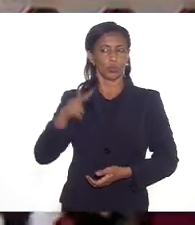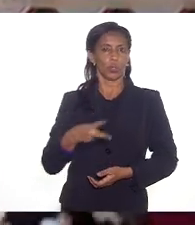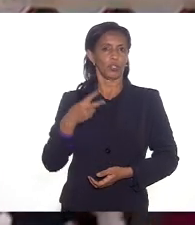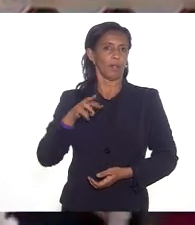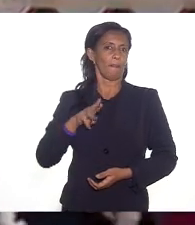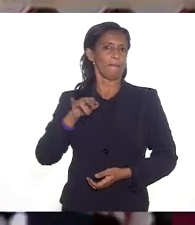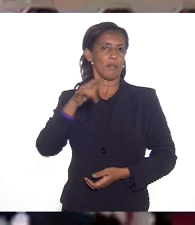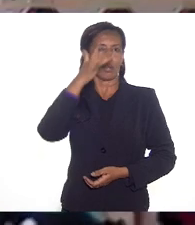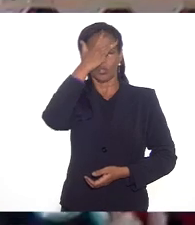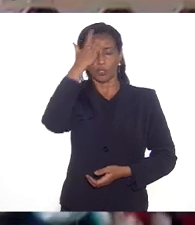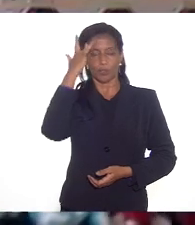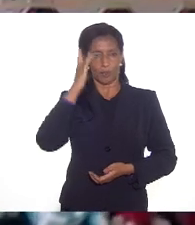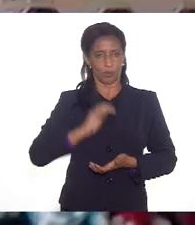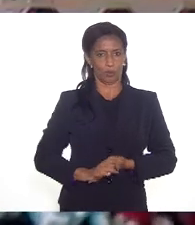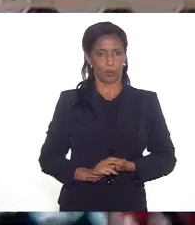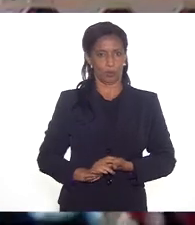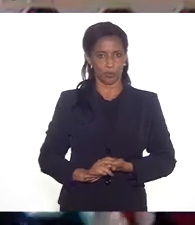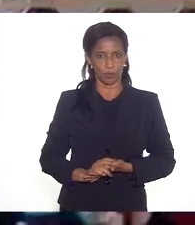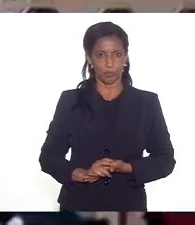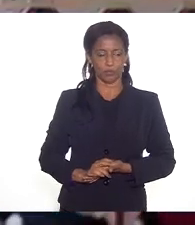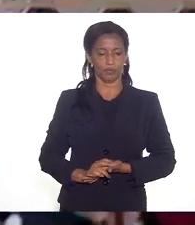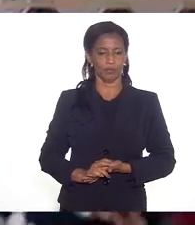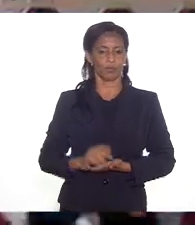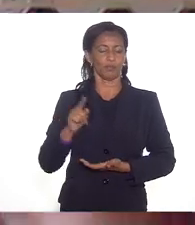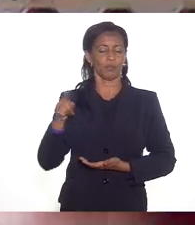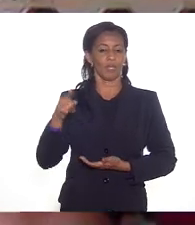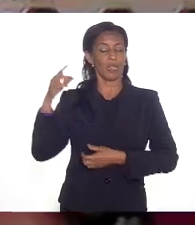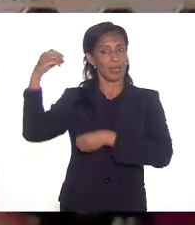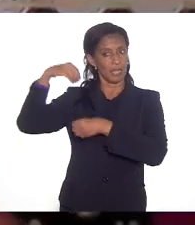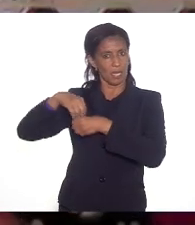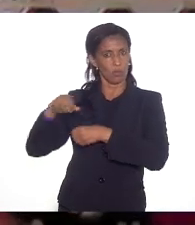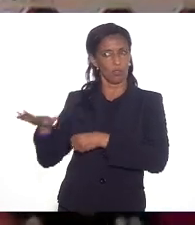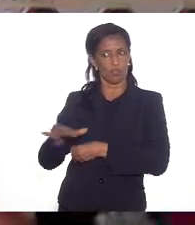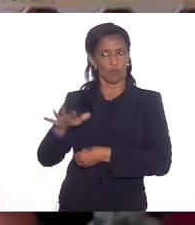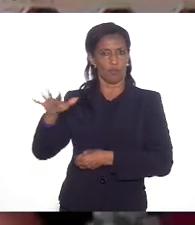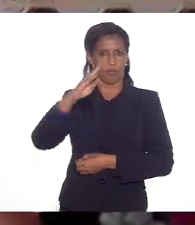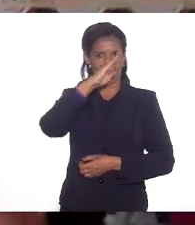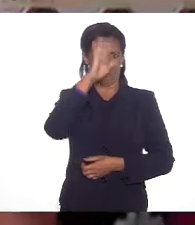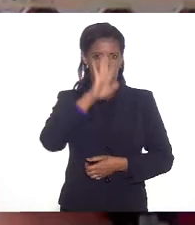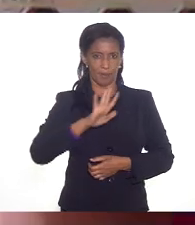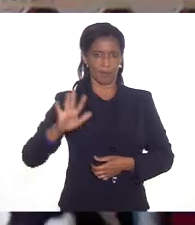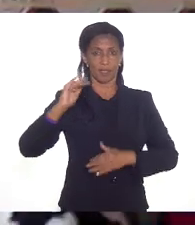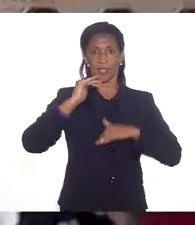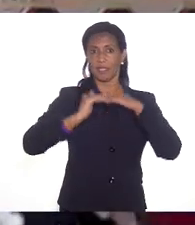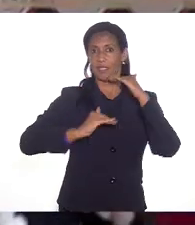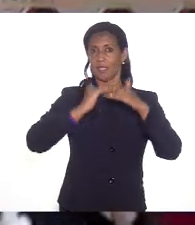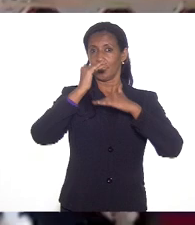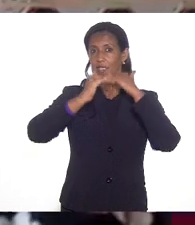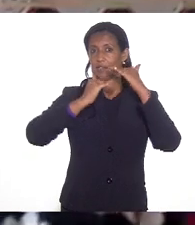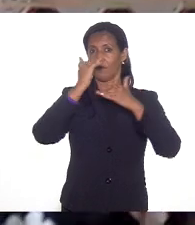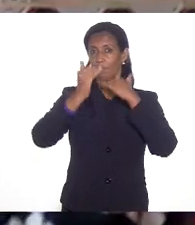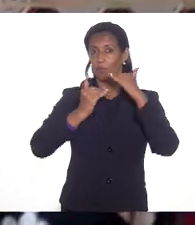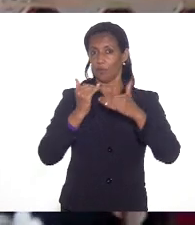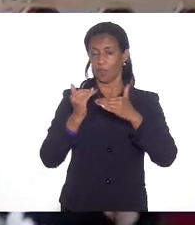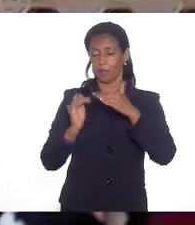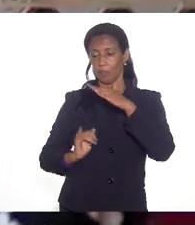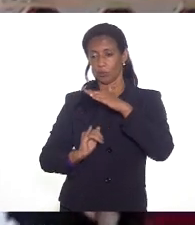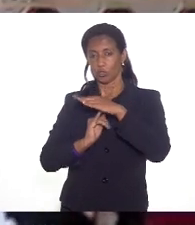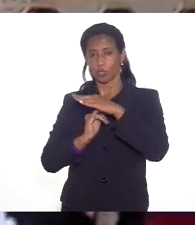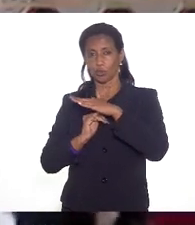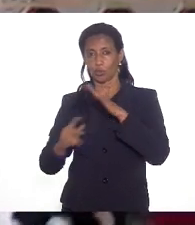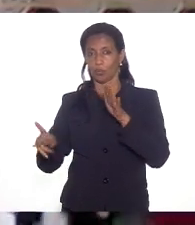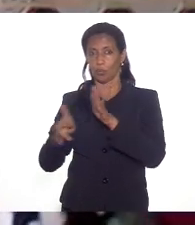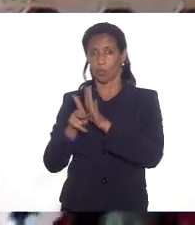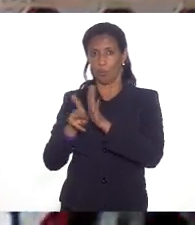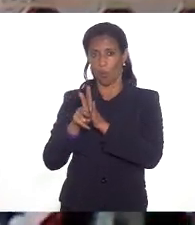segundo a pesquisa economia das favelas a renda e consumo nas favelas brasileiras desenvolvido pelo Instituto data favela e